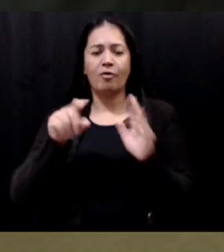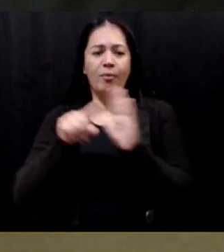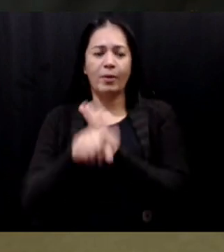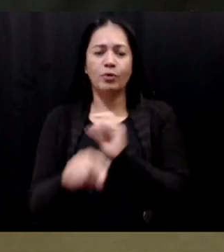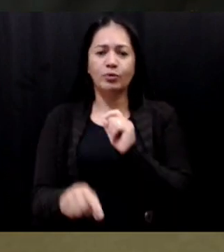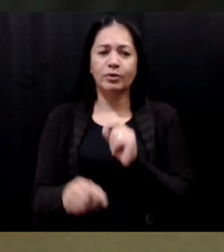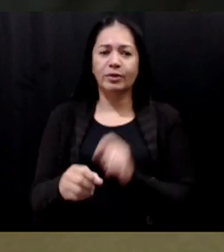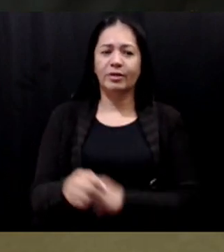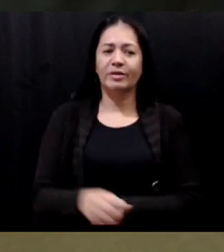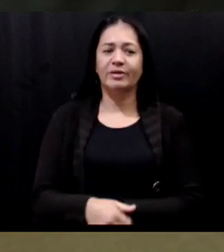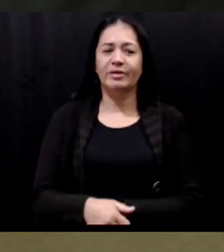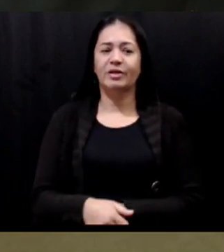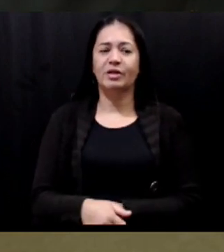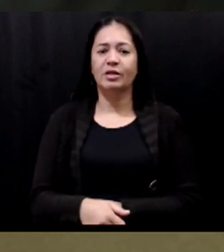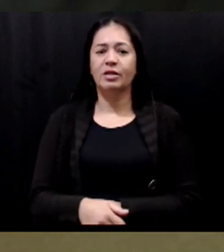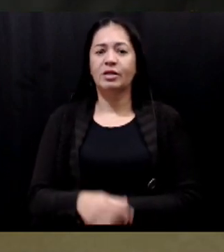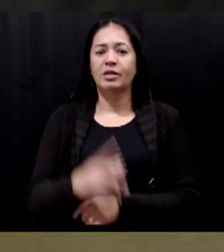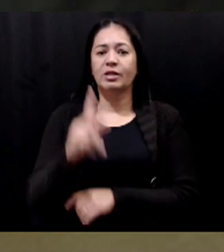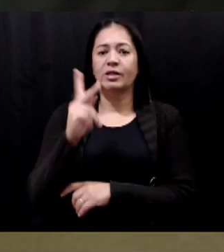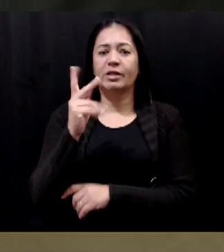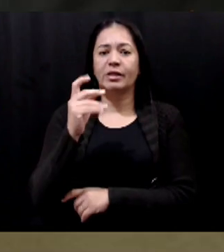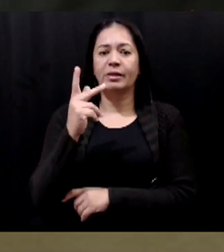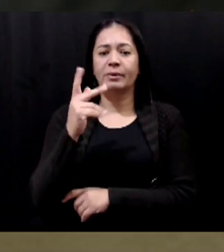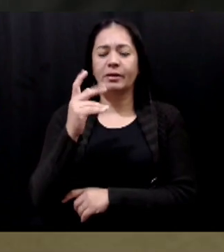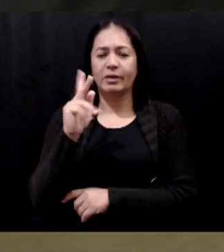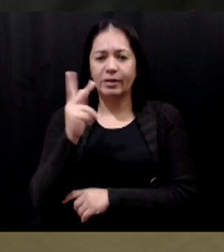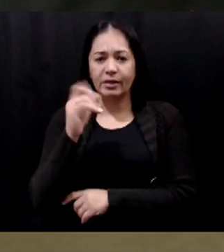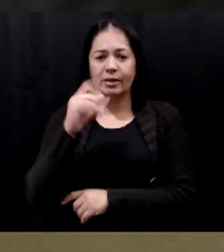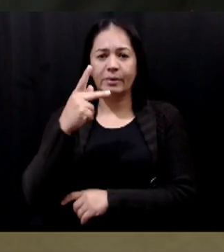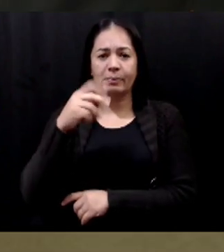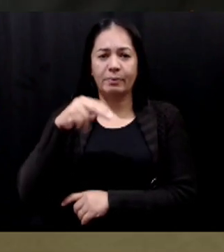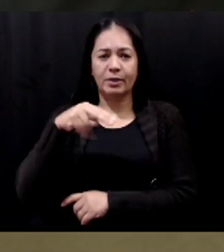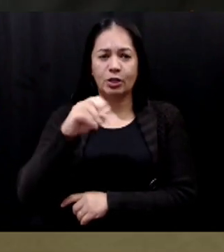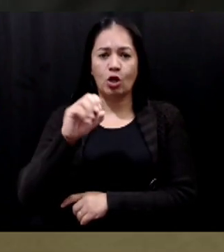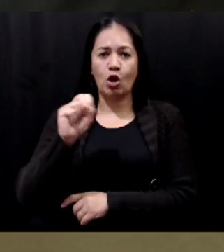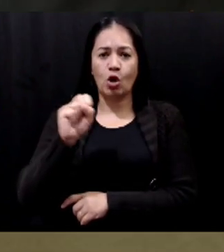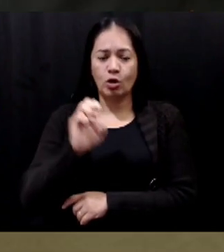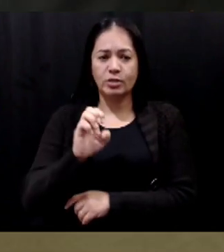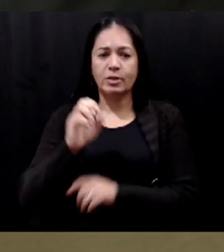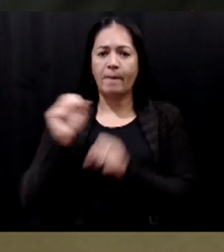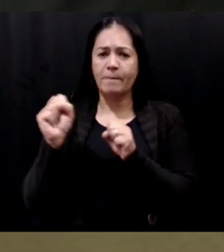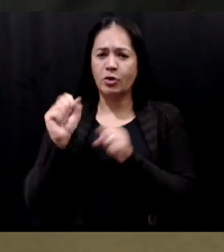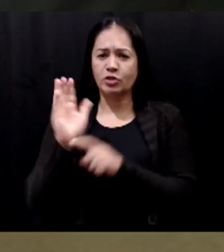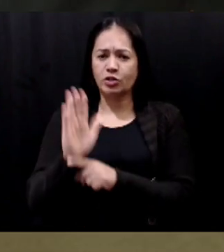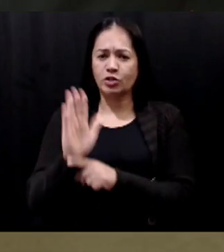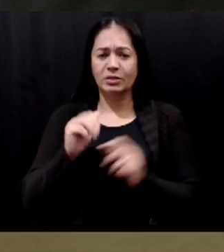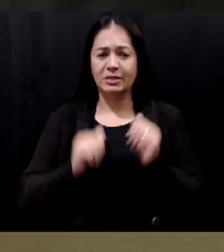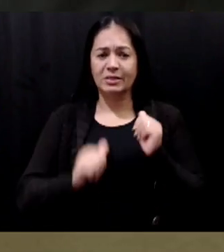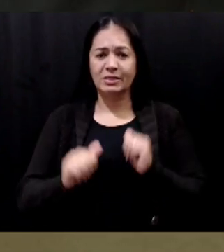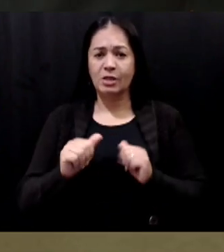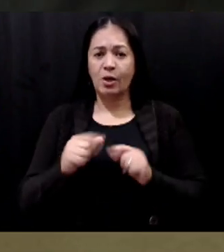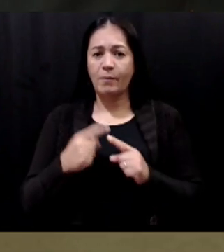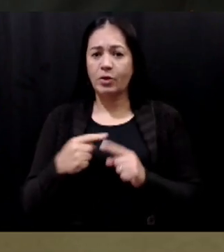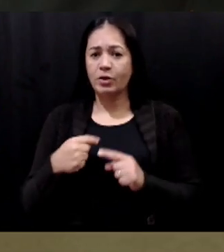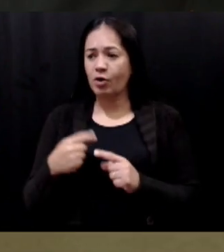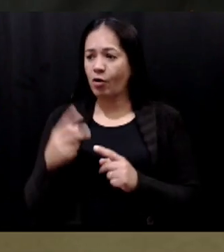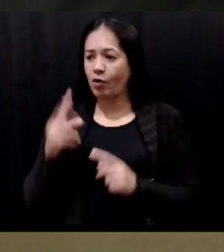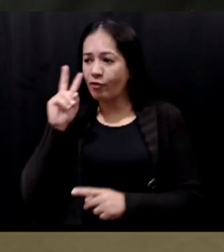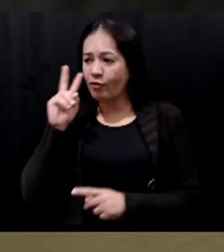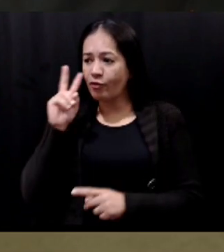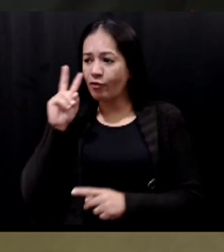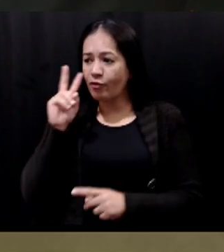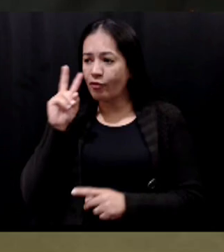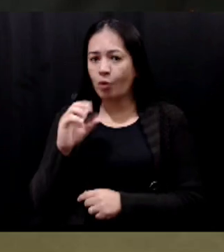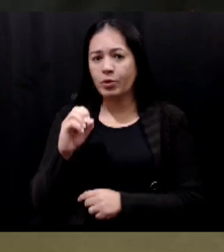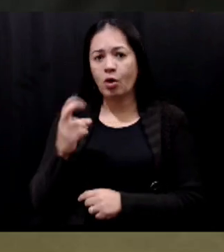Gustavo. Hipnose pode auxiliar no controle da ansiedade que surge quando vejo comida ou o efeito é passageiro e